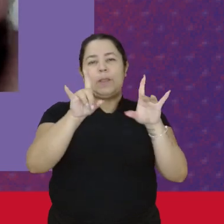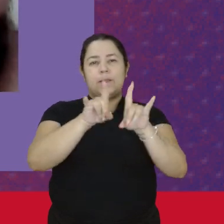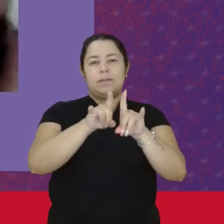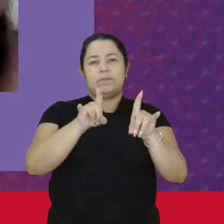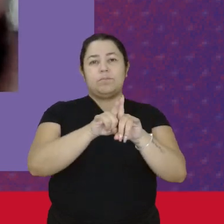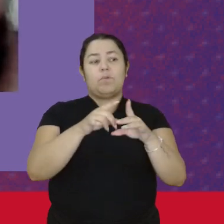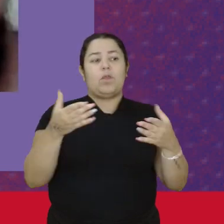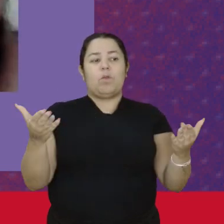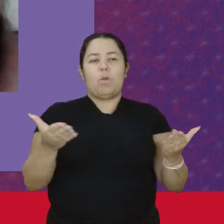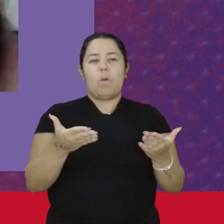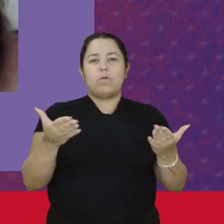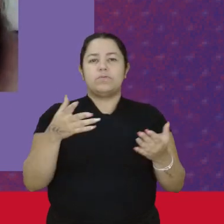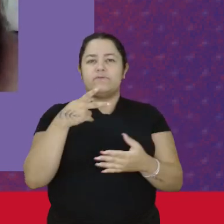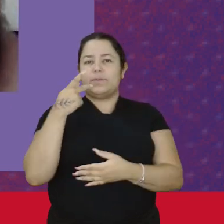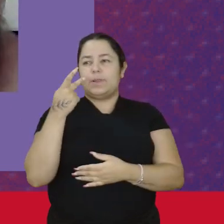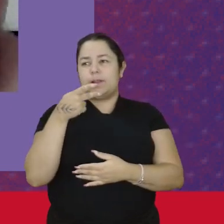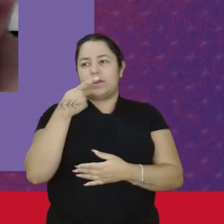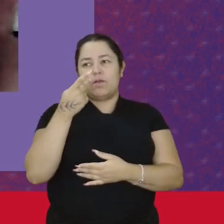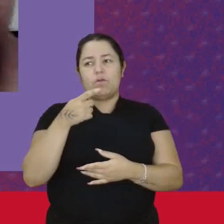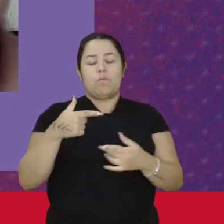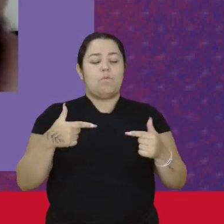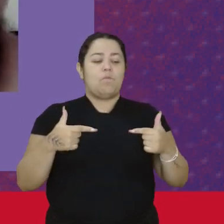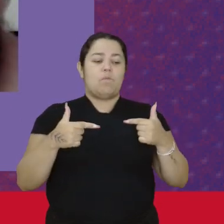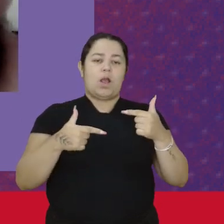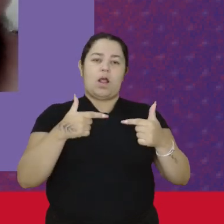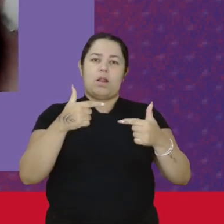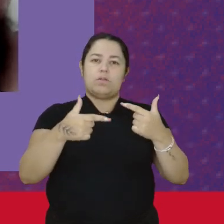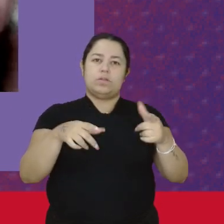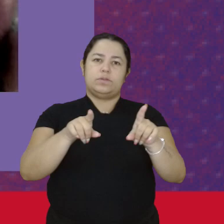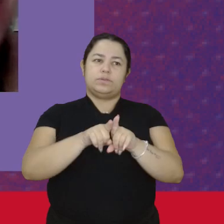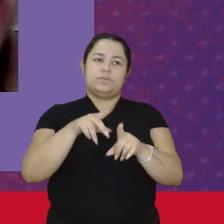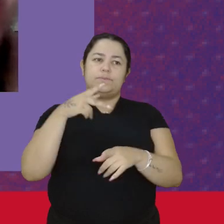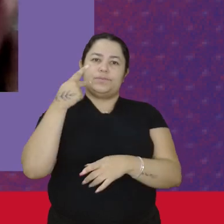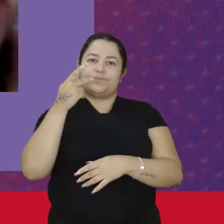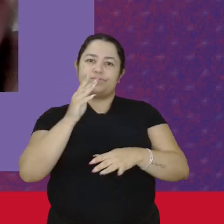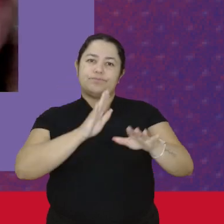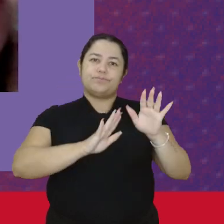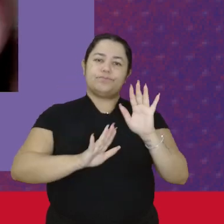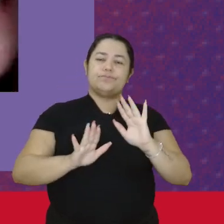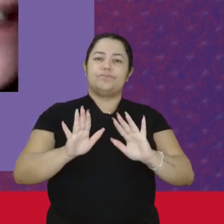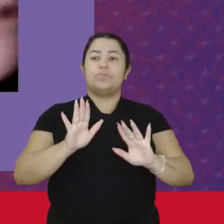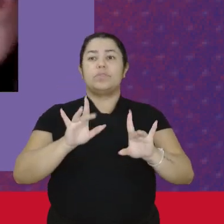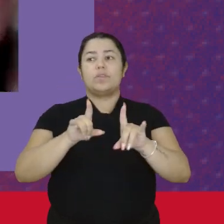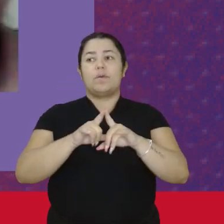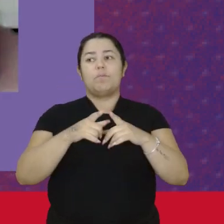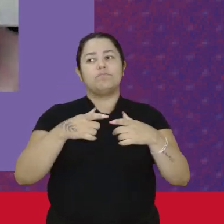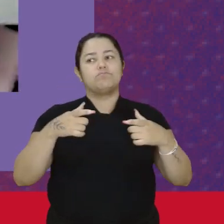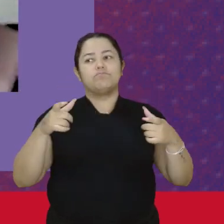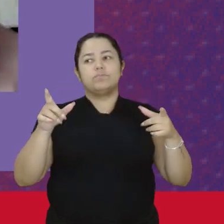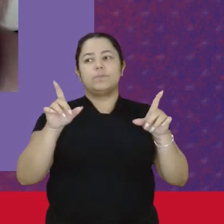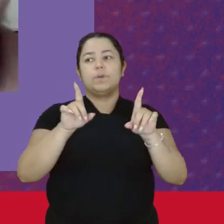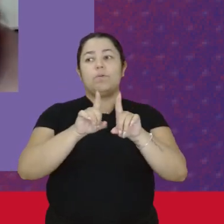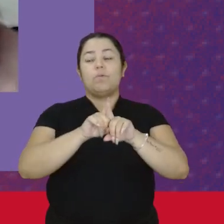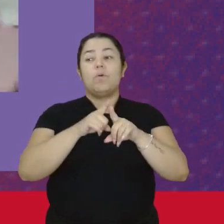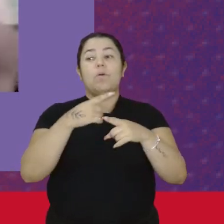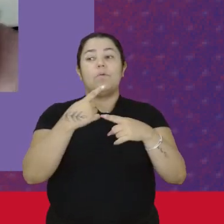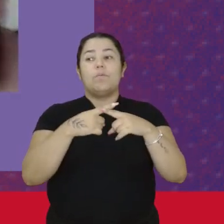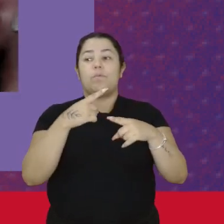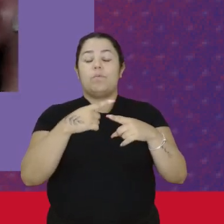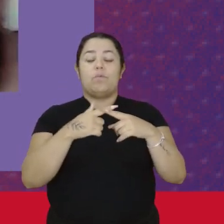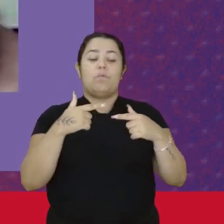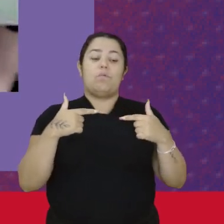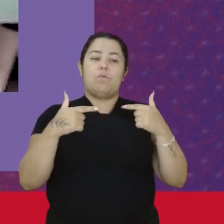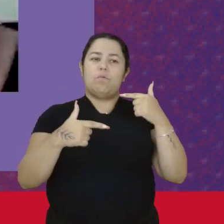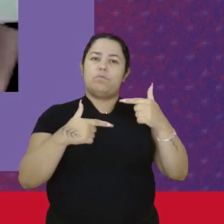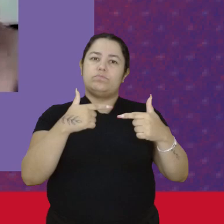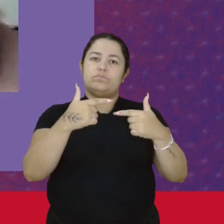Hoje a gente diria numa luta pela política de cuidados, né, para ampliação, porque eram lutas de creche, eram lutas